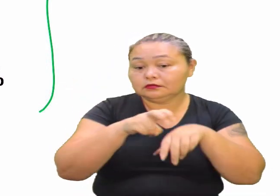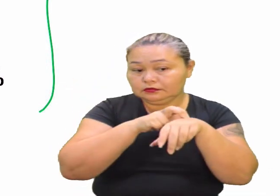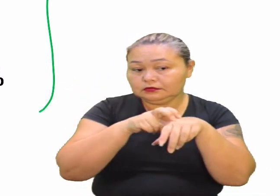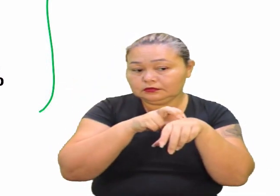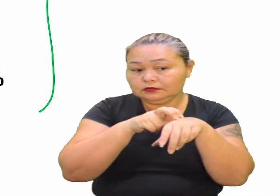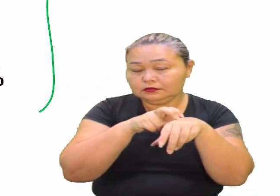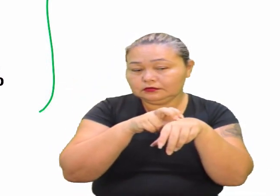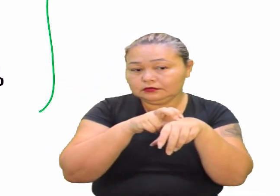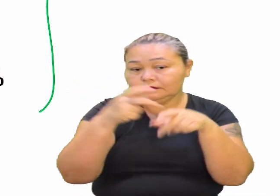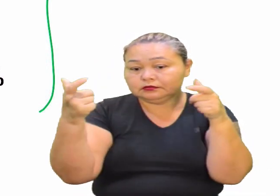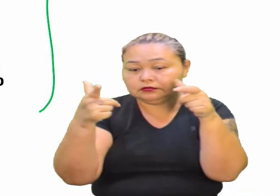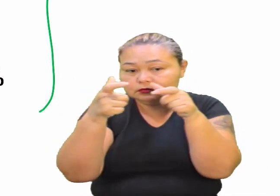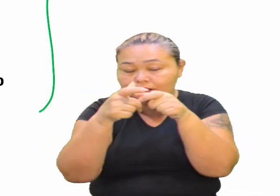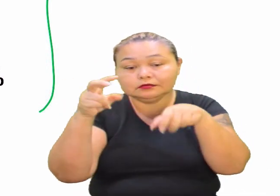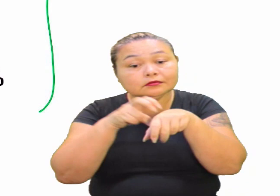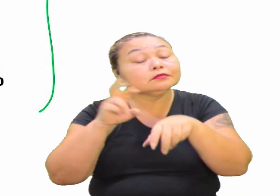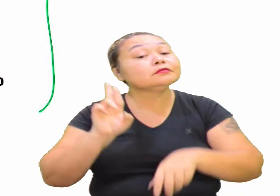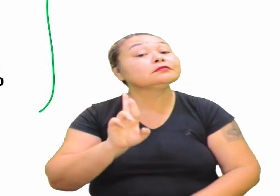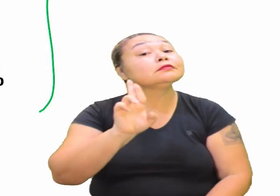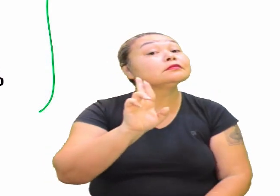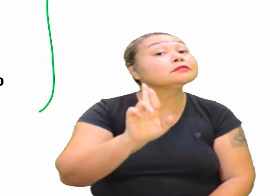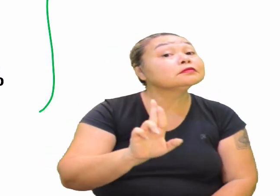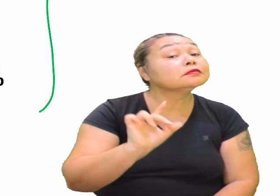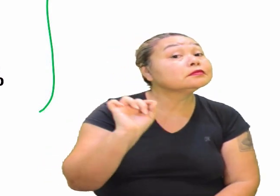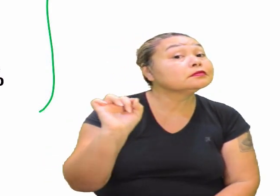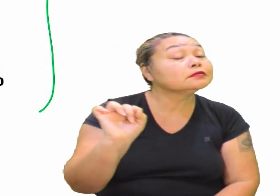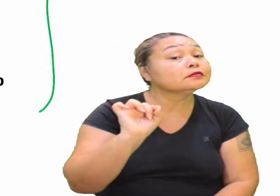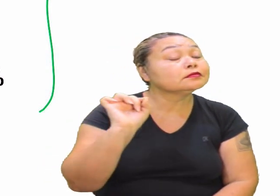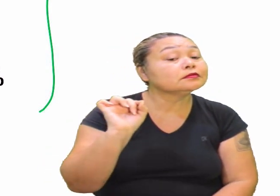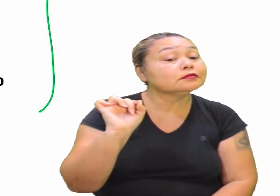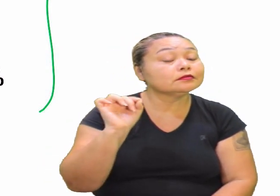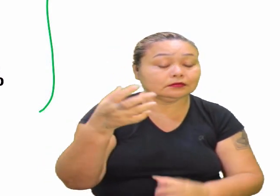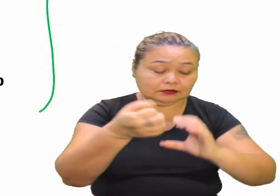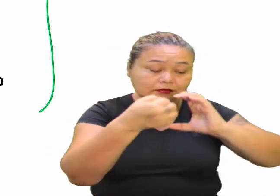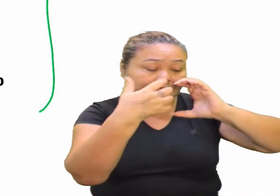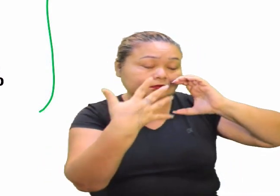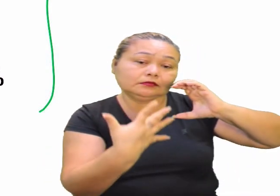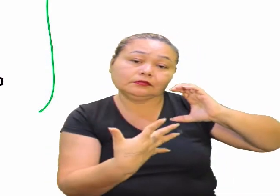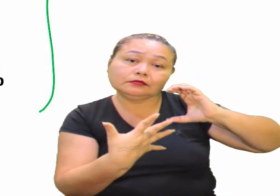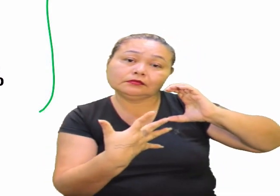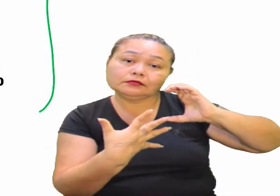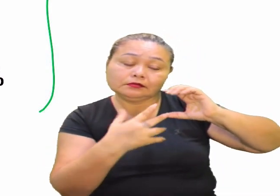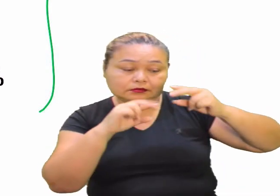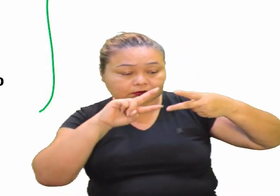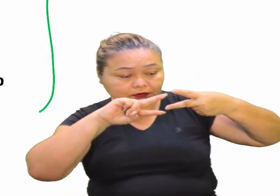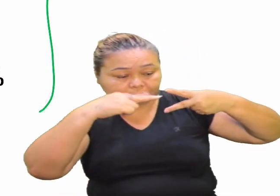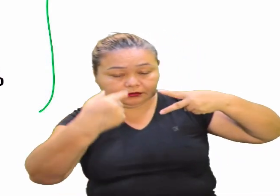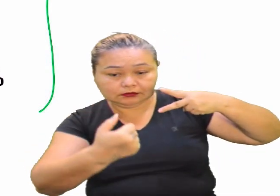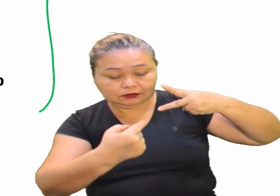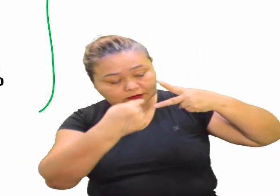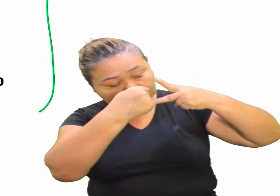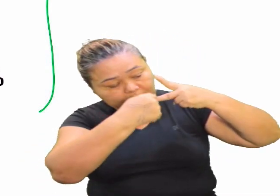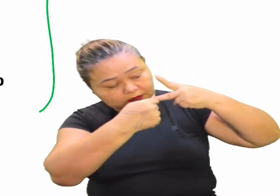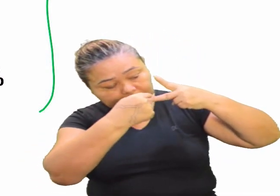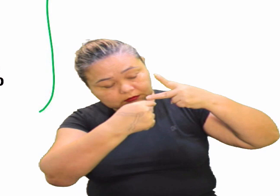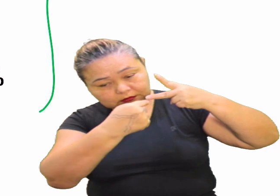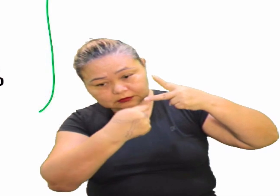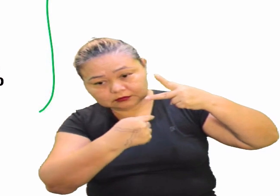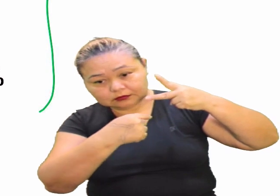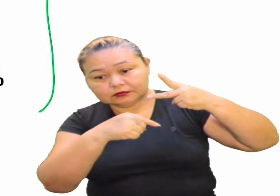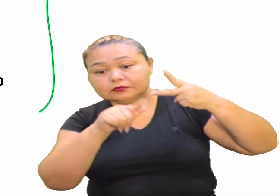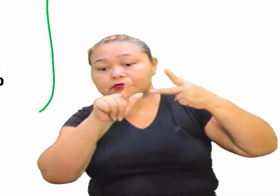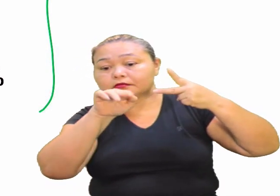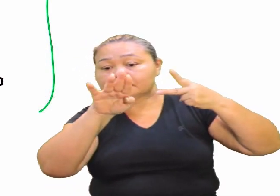eu uso o verde para representar o quê? As características genéticas, o fenótipo, o gene,